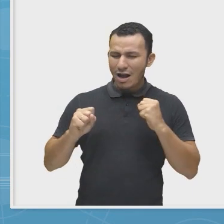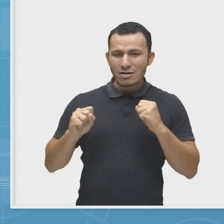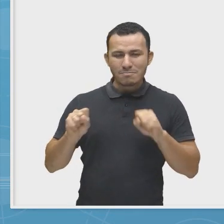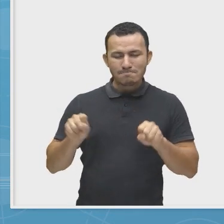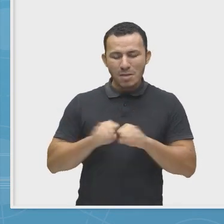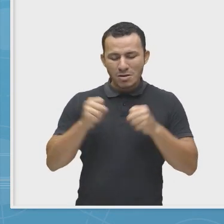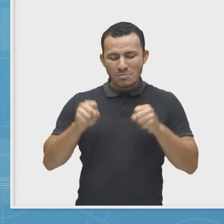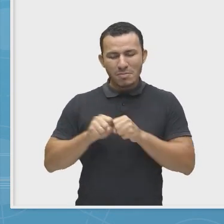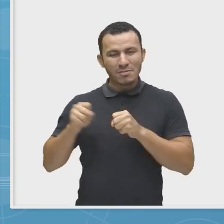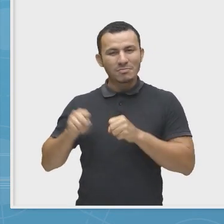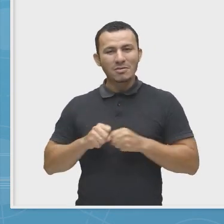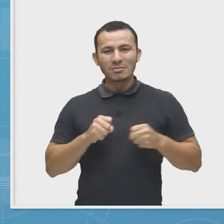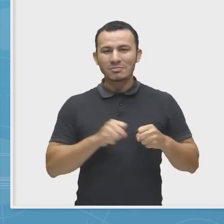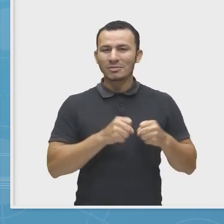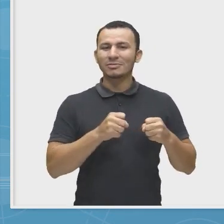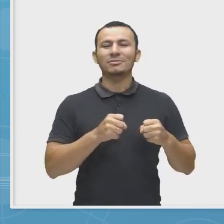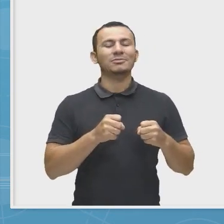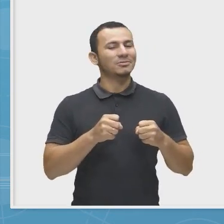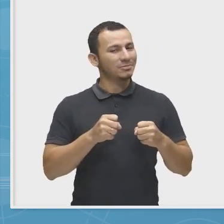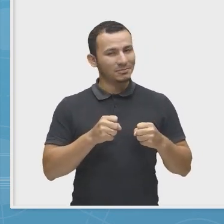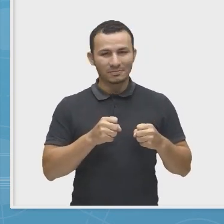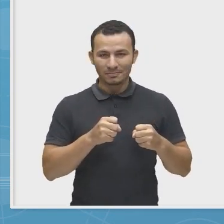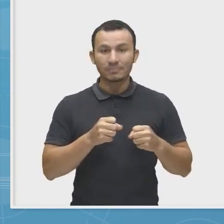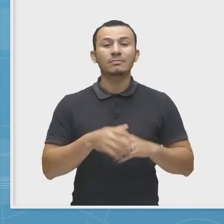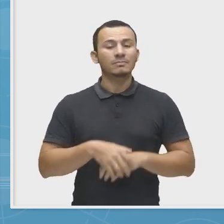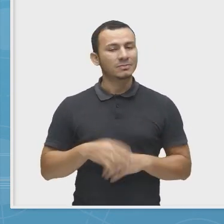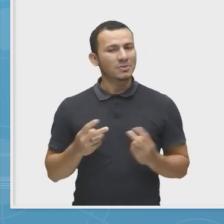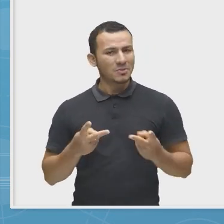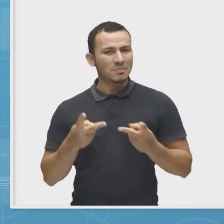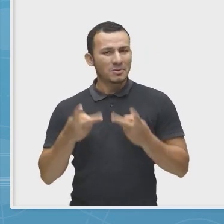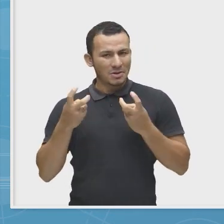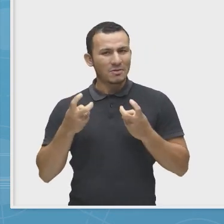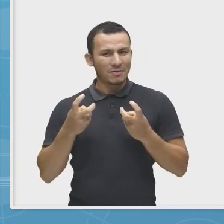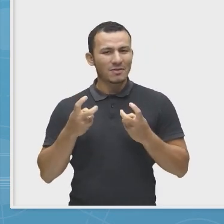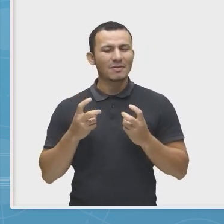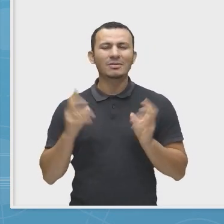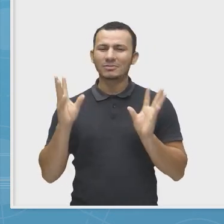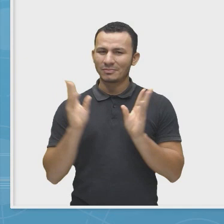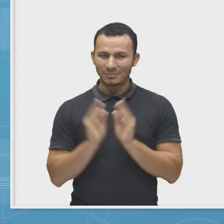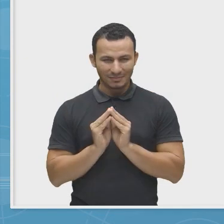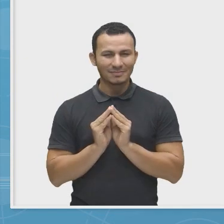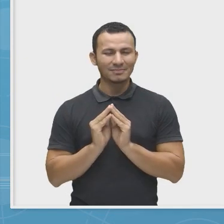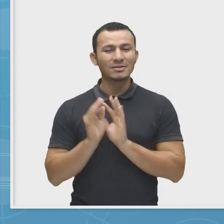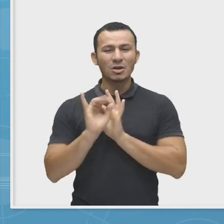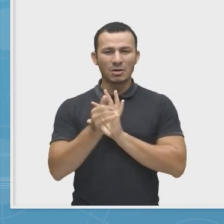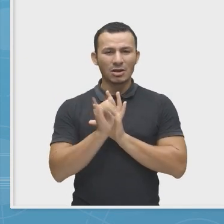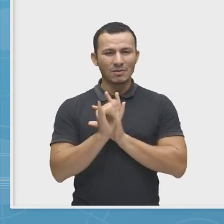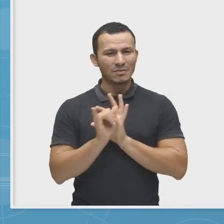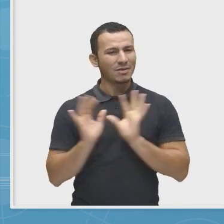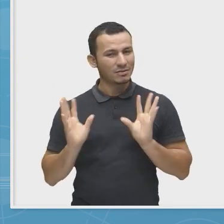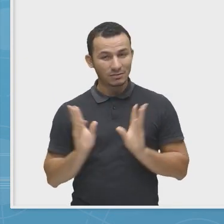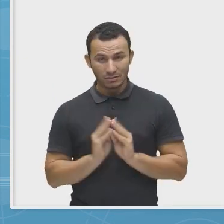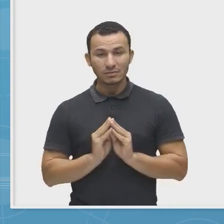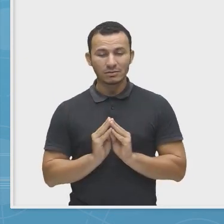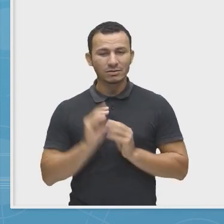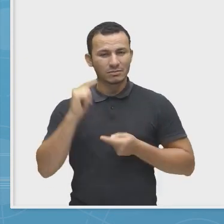se despedaçando. Então, observe aí que é uma pequena história, é uma fábula bem reduzida,